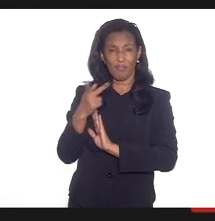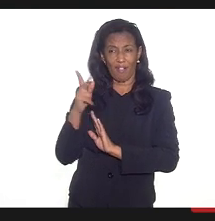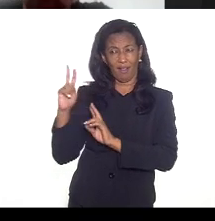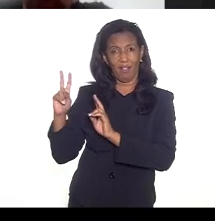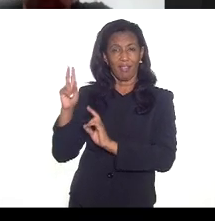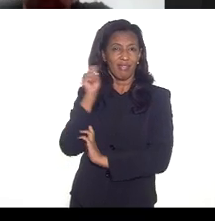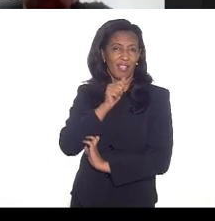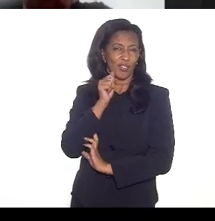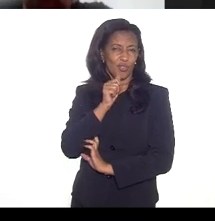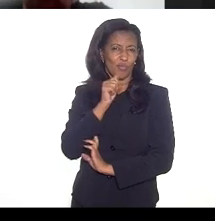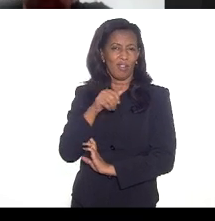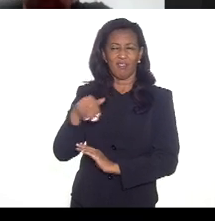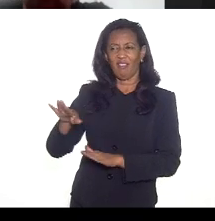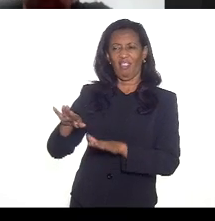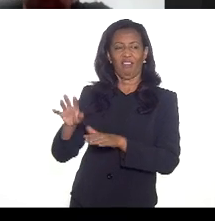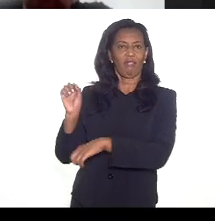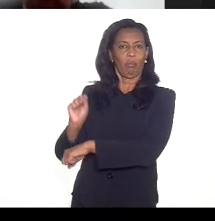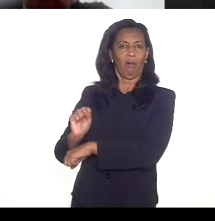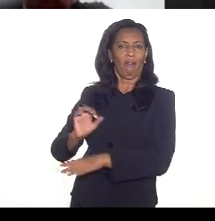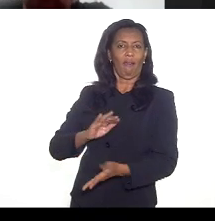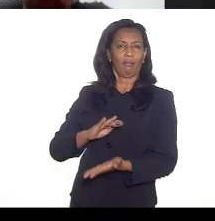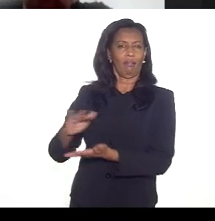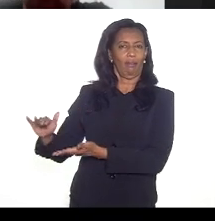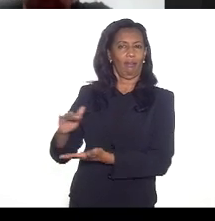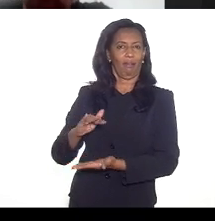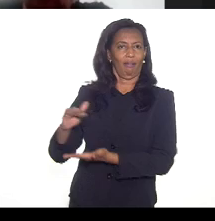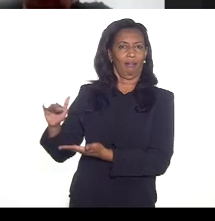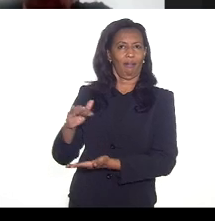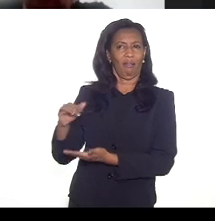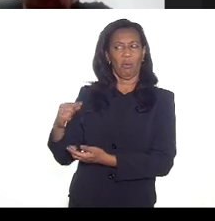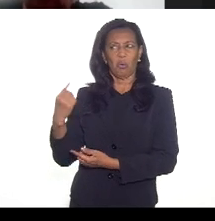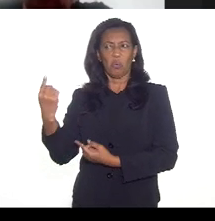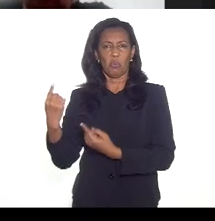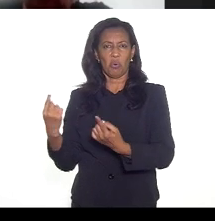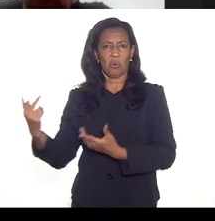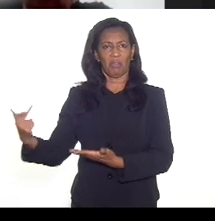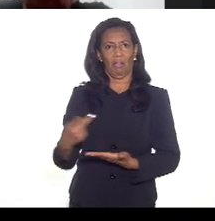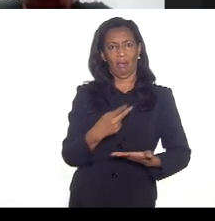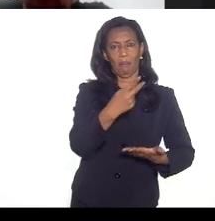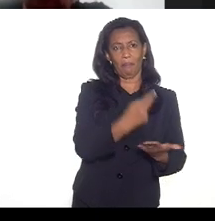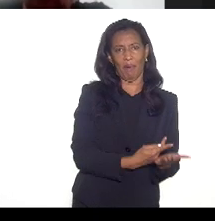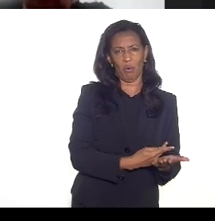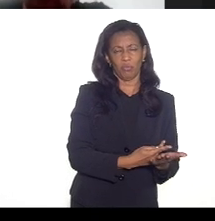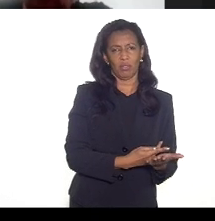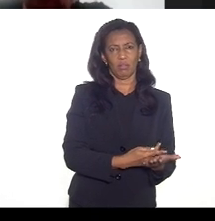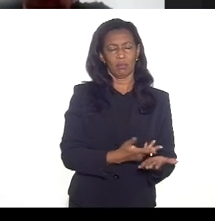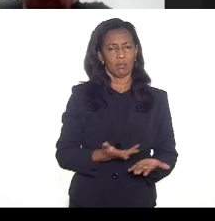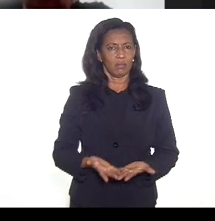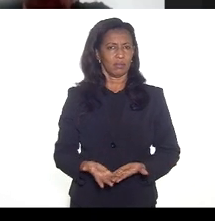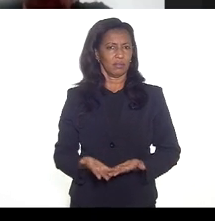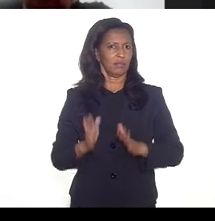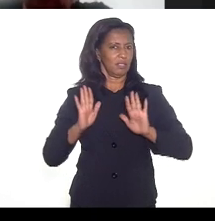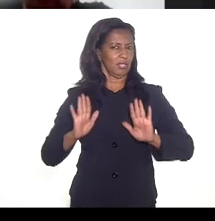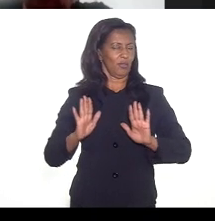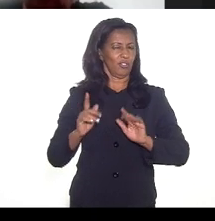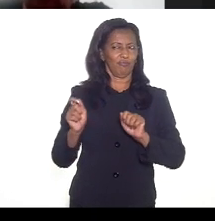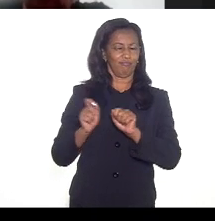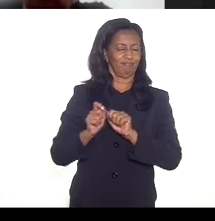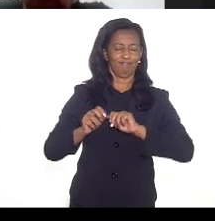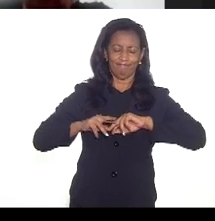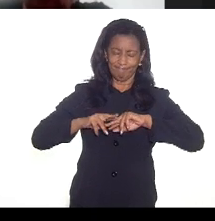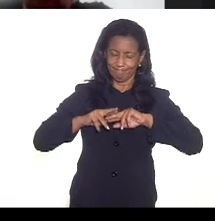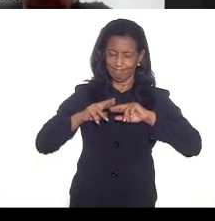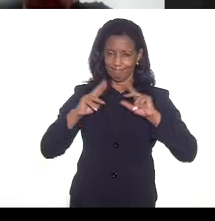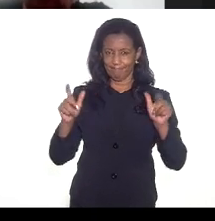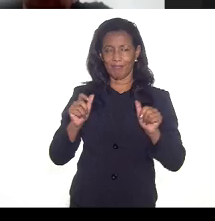mulheres ficavam ali meio que paradas, né? Uma ou outra ia para a pauta. Então, a gente construiu isso com